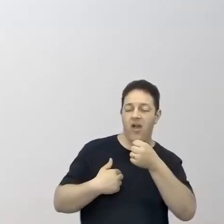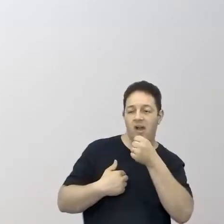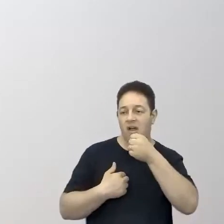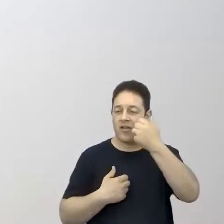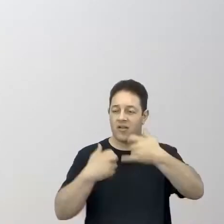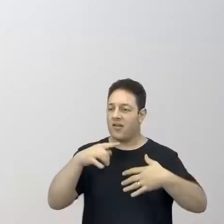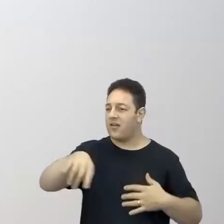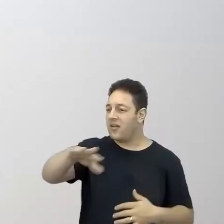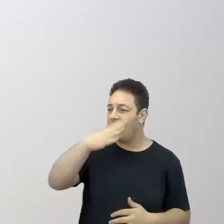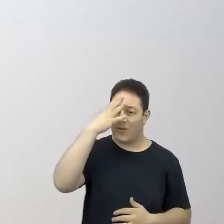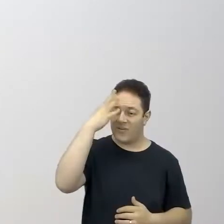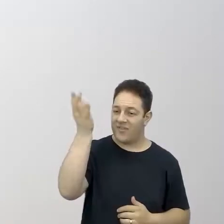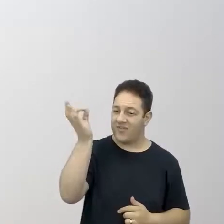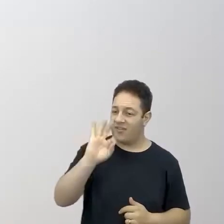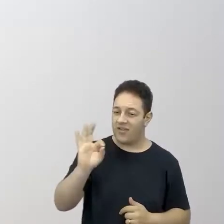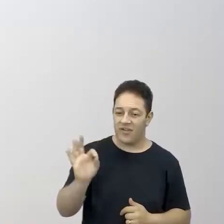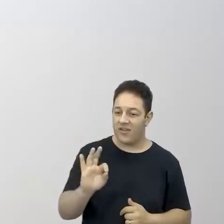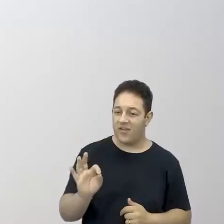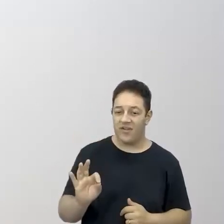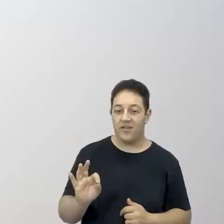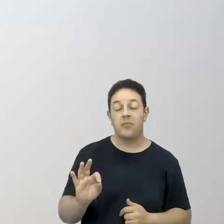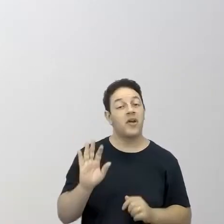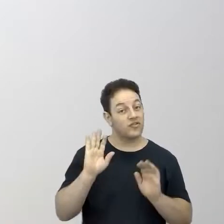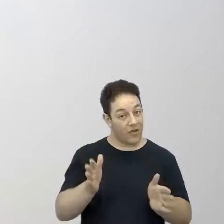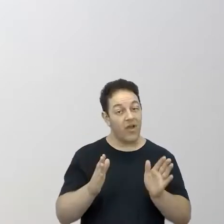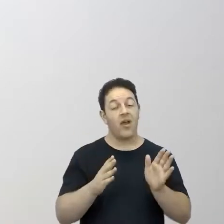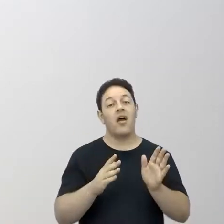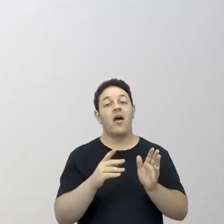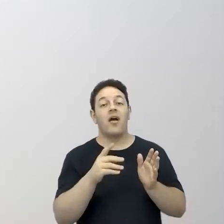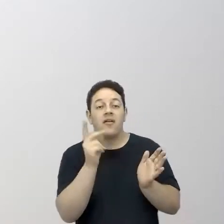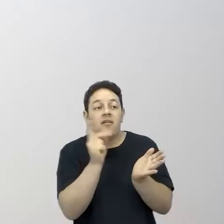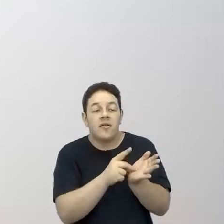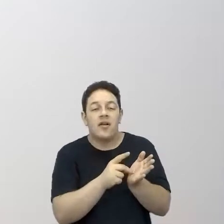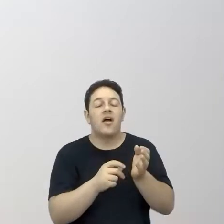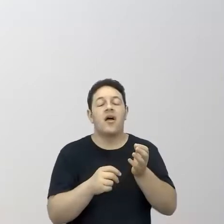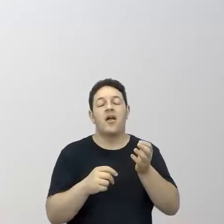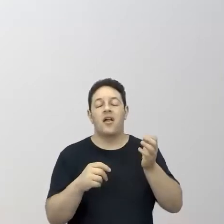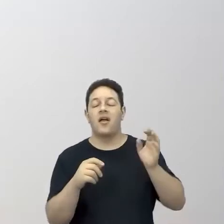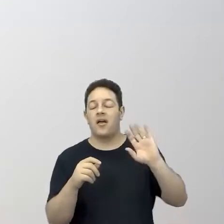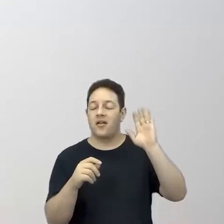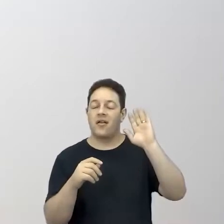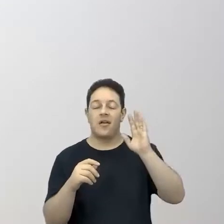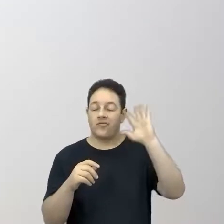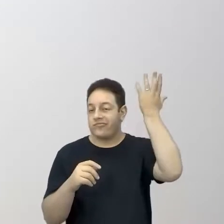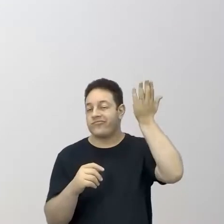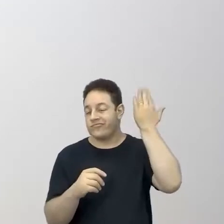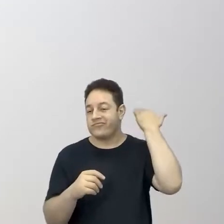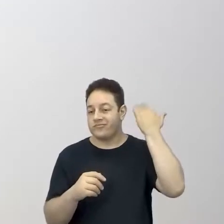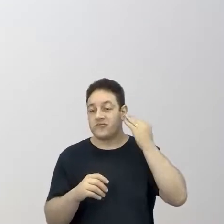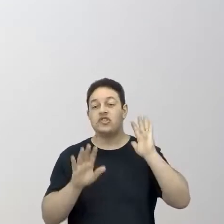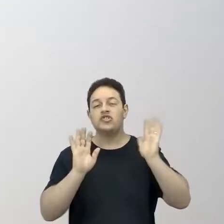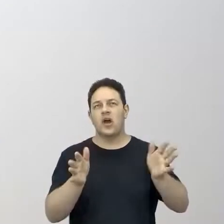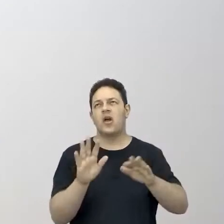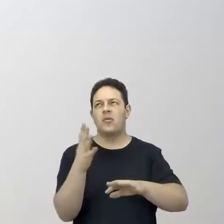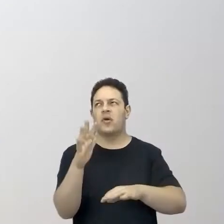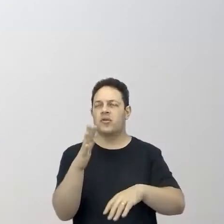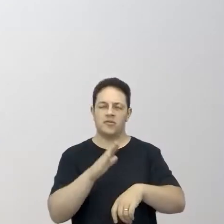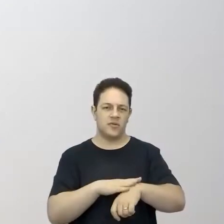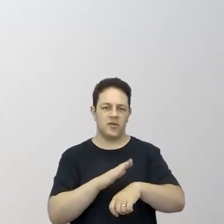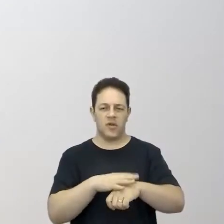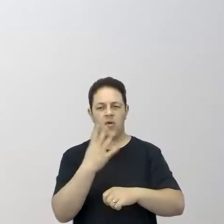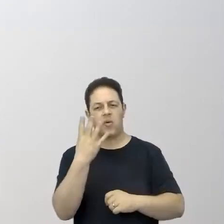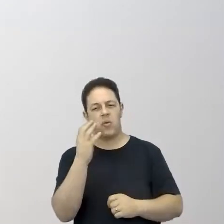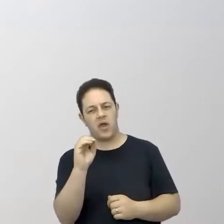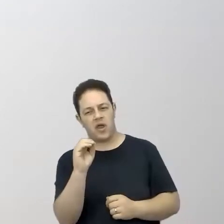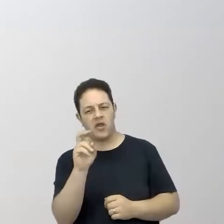né? Então, isso aconteceu na arte. Só que quando a gente pensa naquele festival, hoje, passados, sei lá, mais de